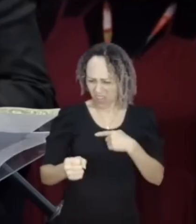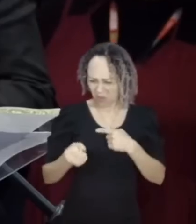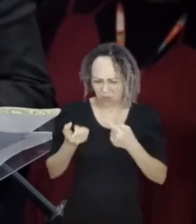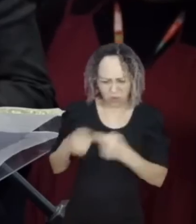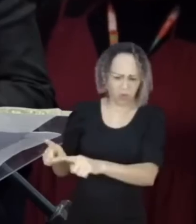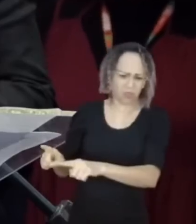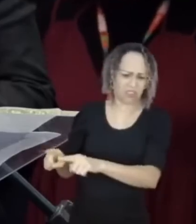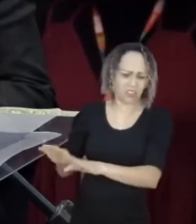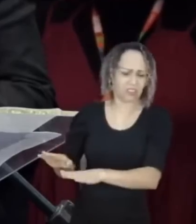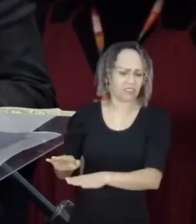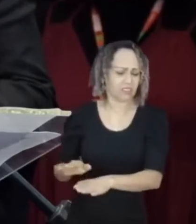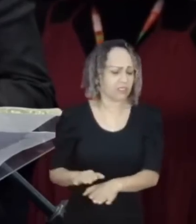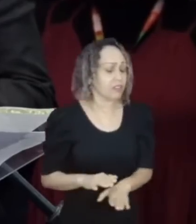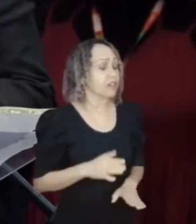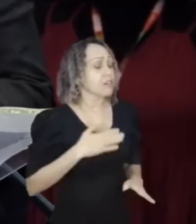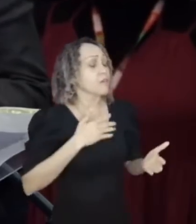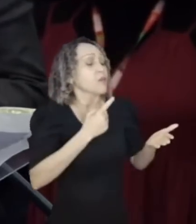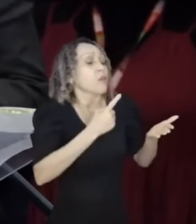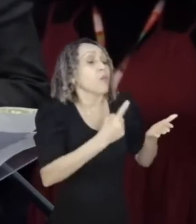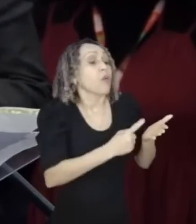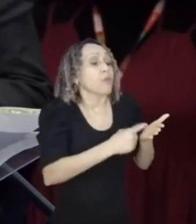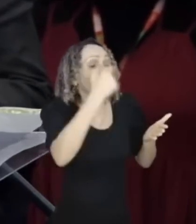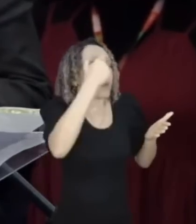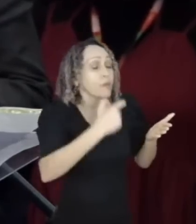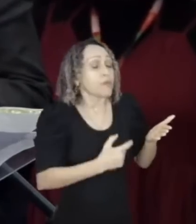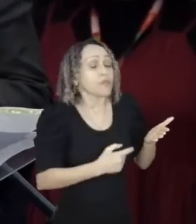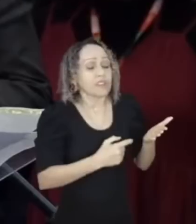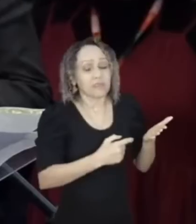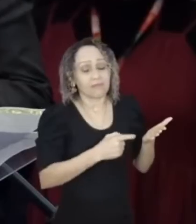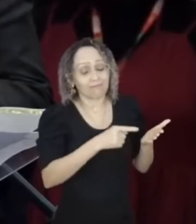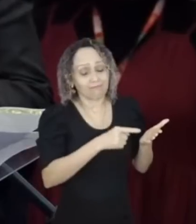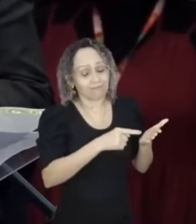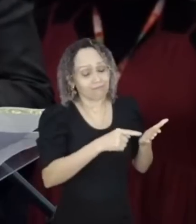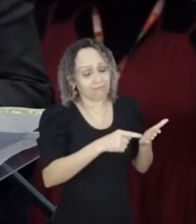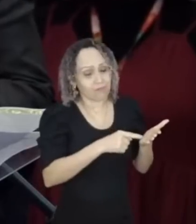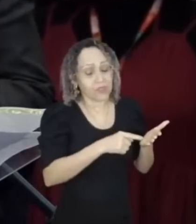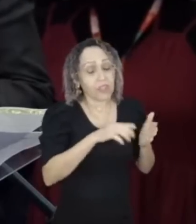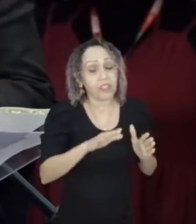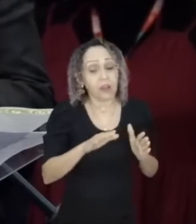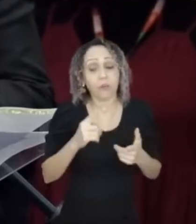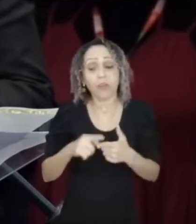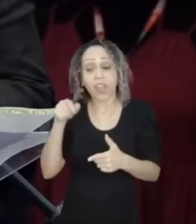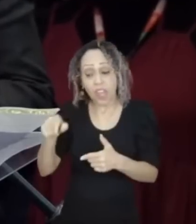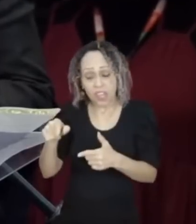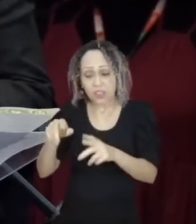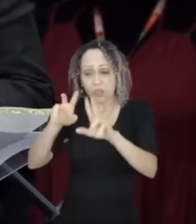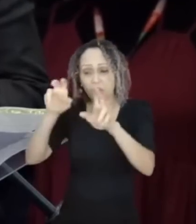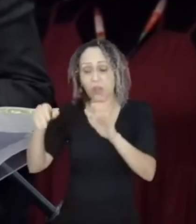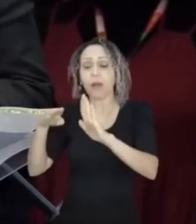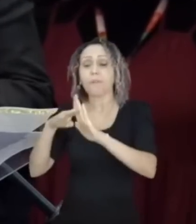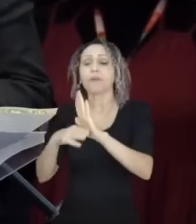da República, e sim pelo Congresso Nacional. Meus queridos e minhas queridas, peço que recebam